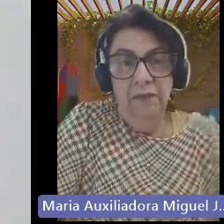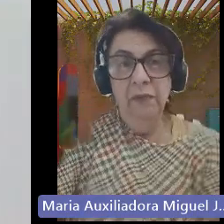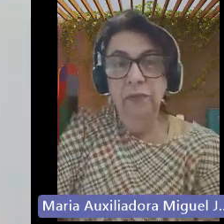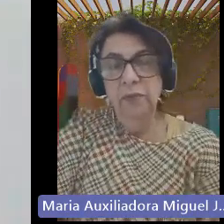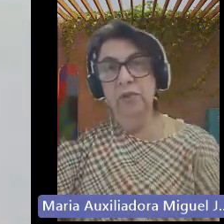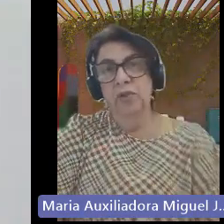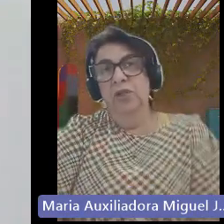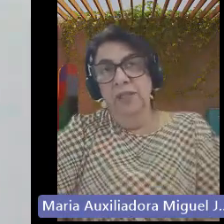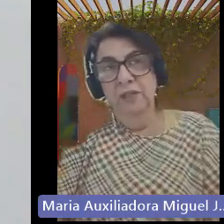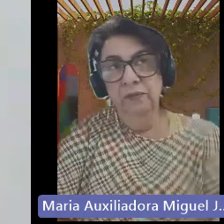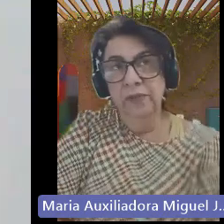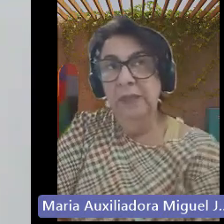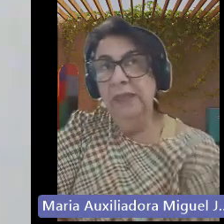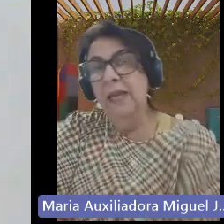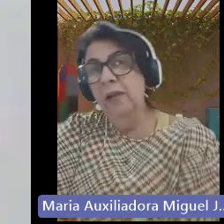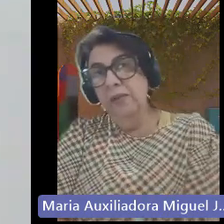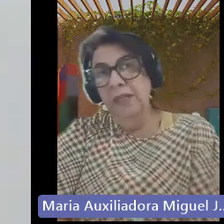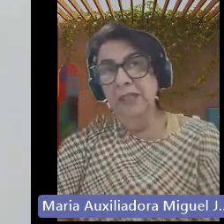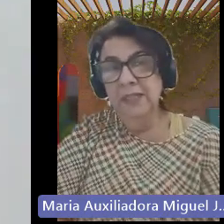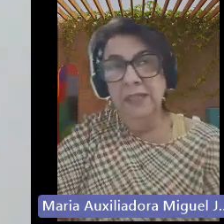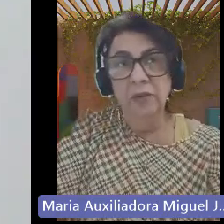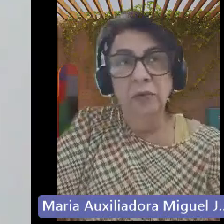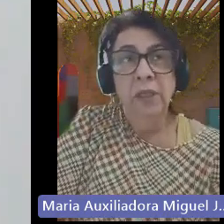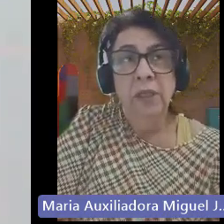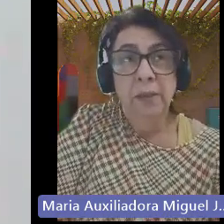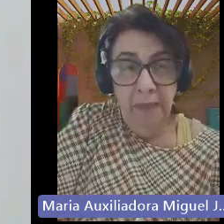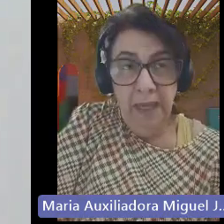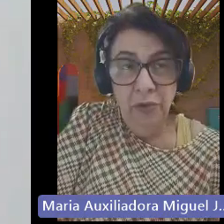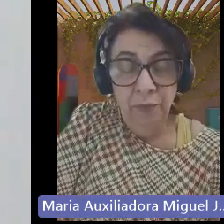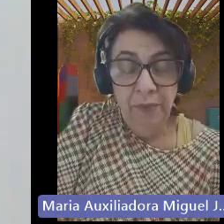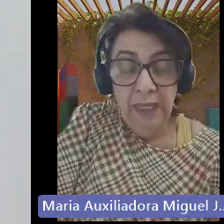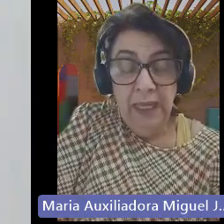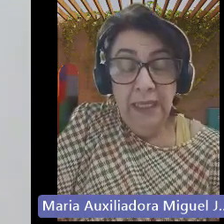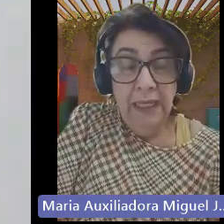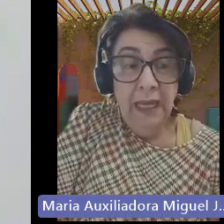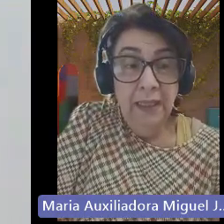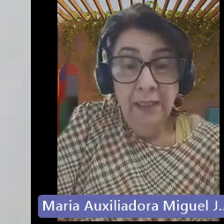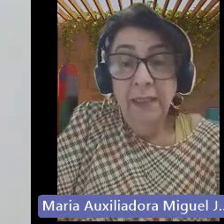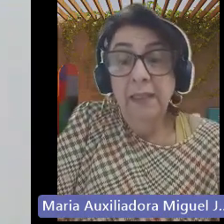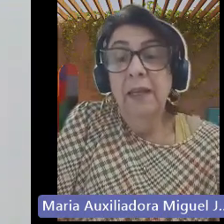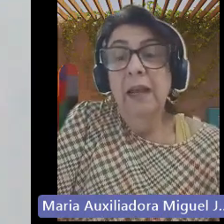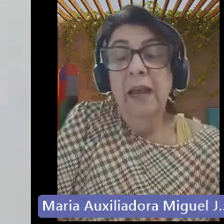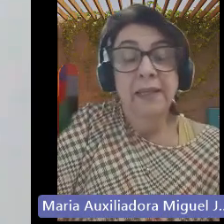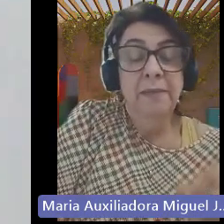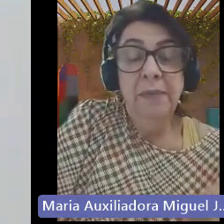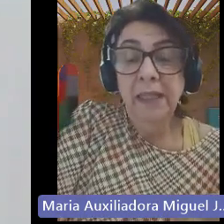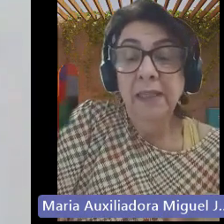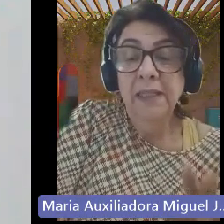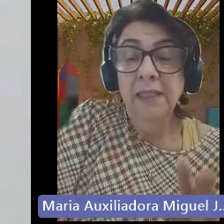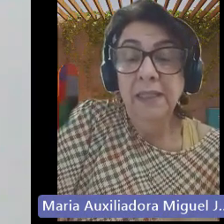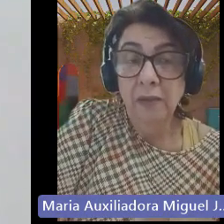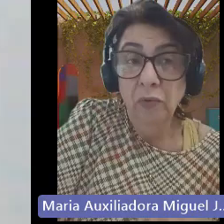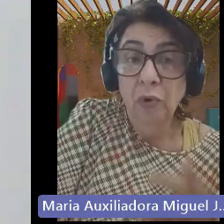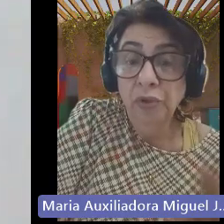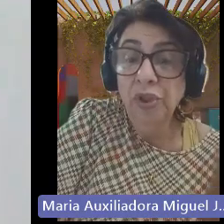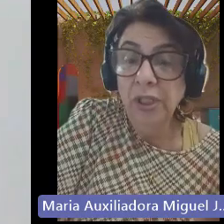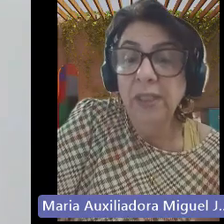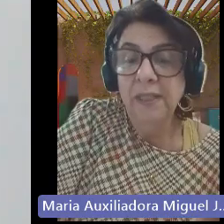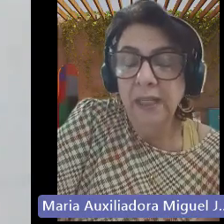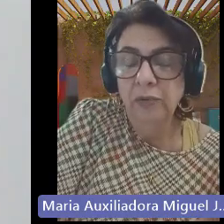em nível de ensino fundamental e ensino médio. E aí, as ementas